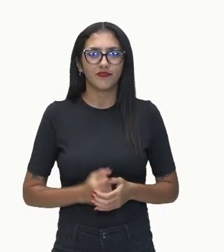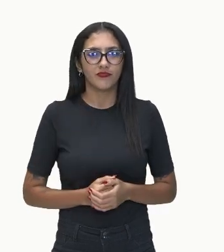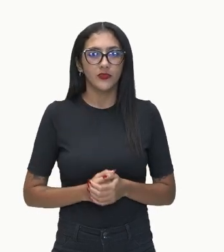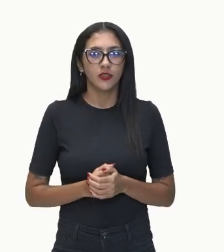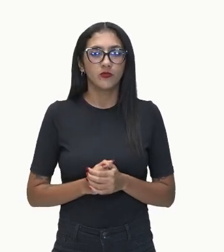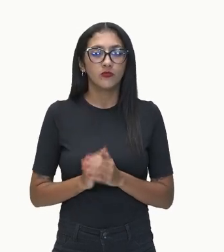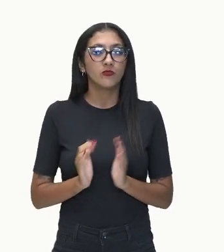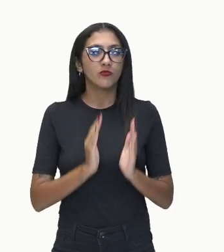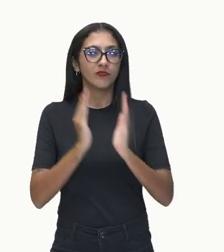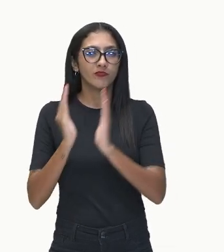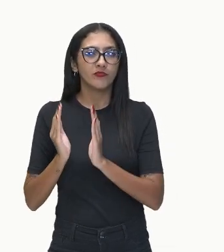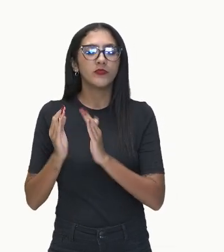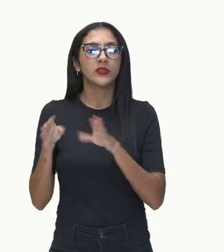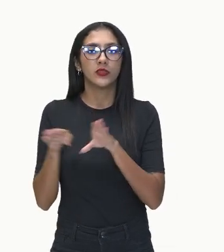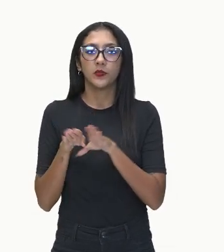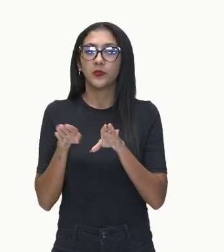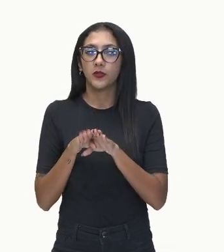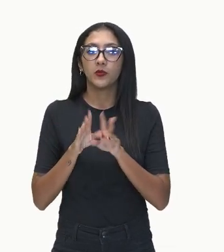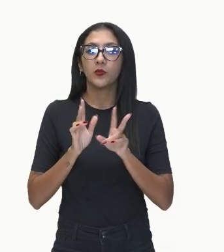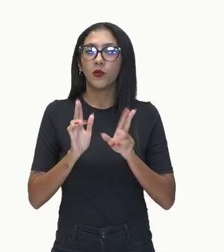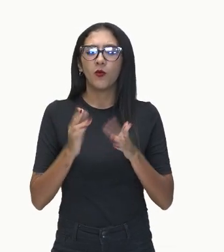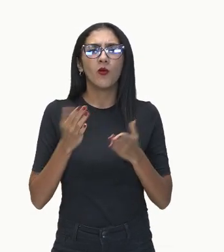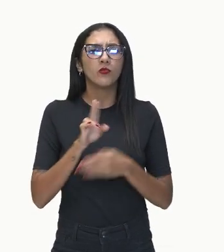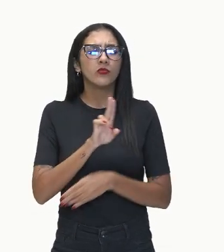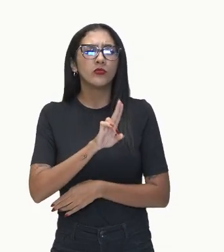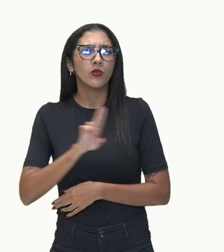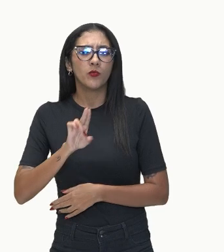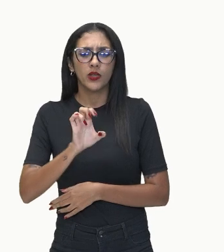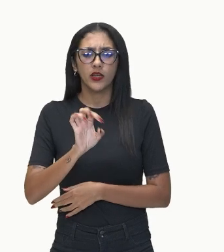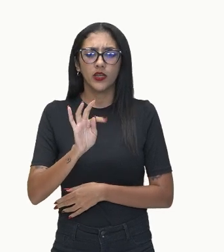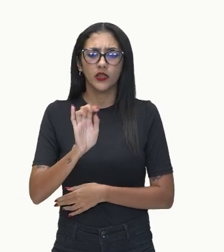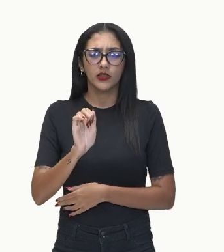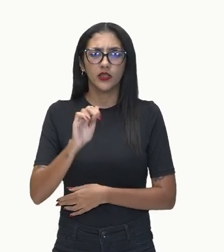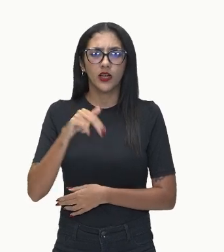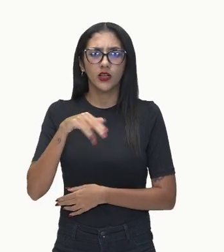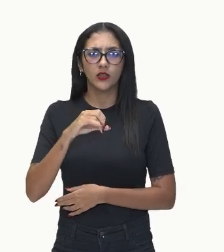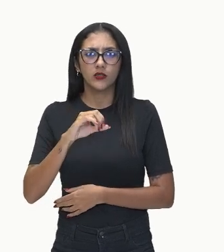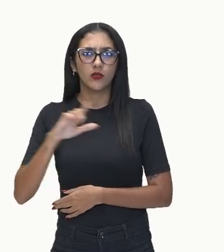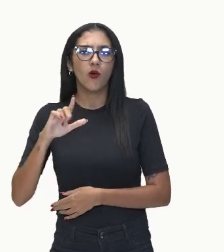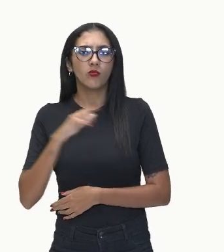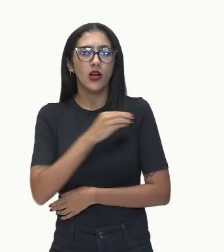raciocínio para esse aqui. Como é o nome dele, a nomenclatura oficial,